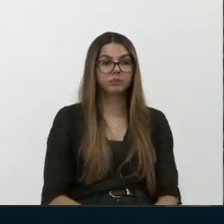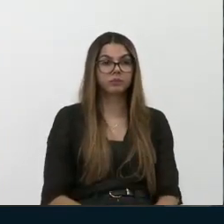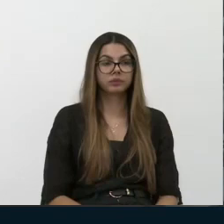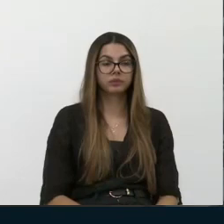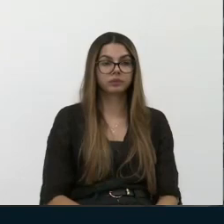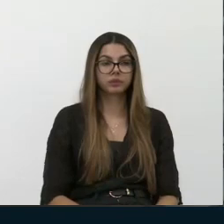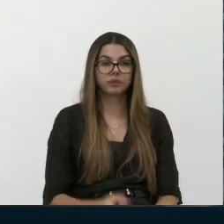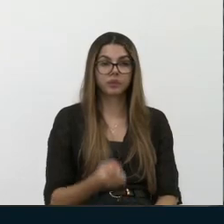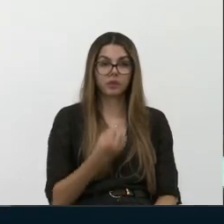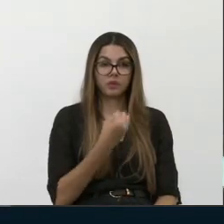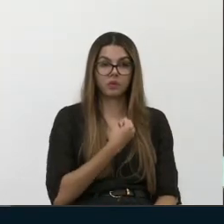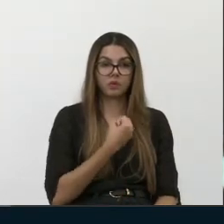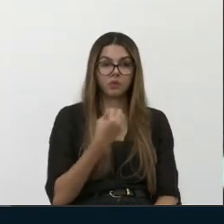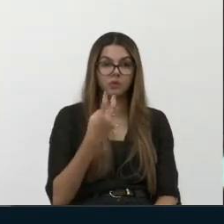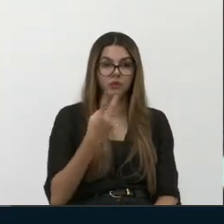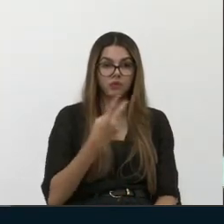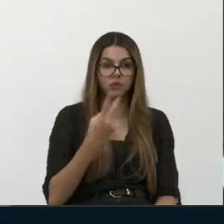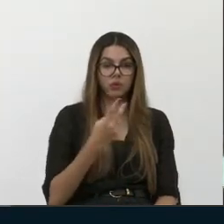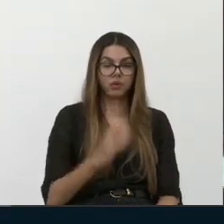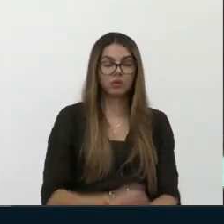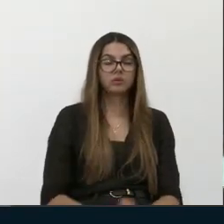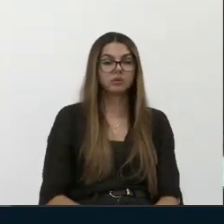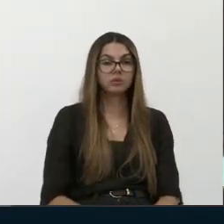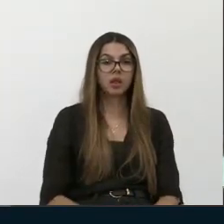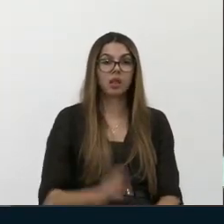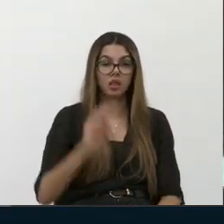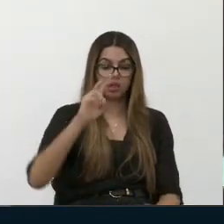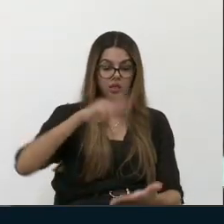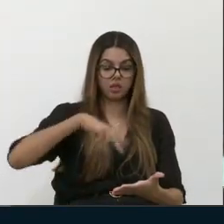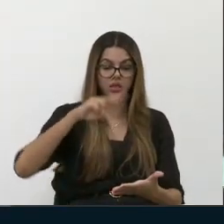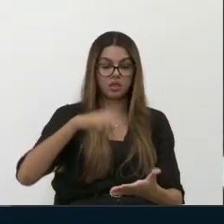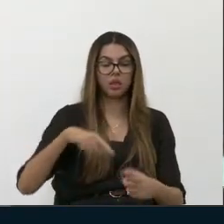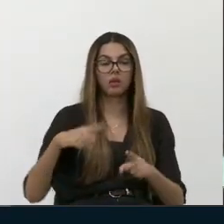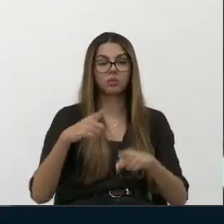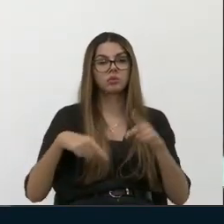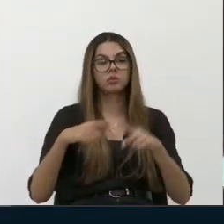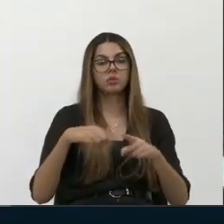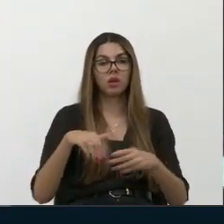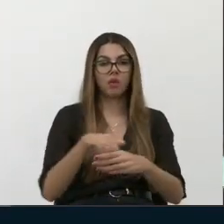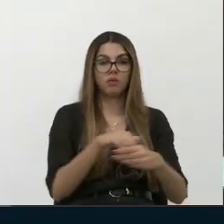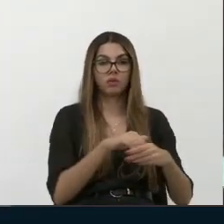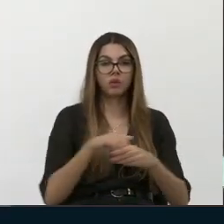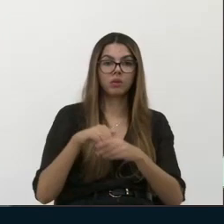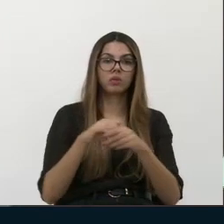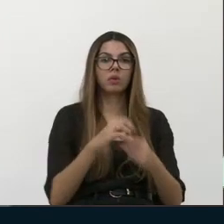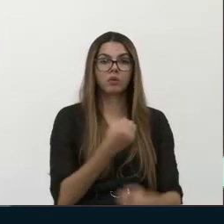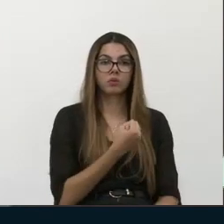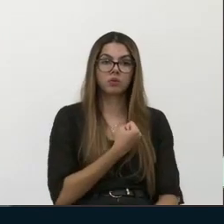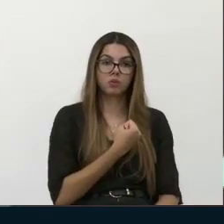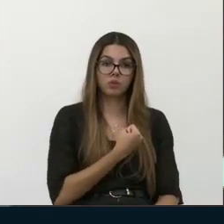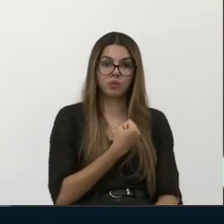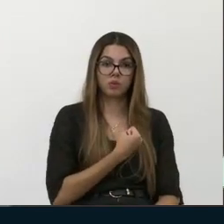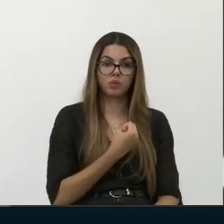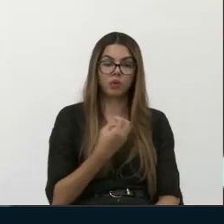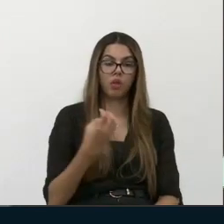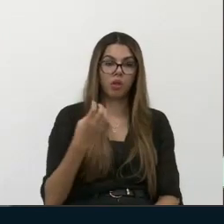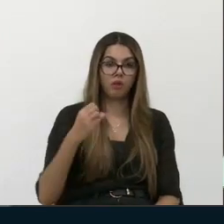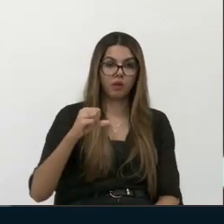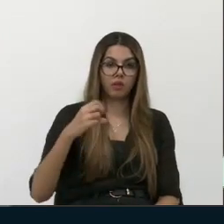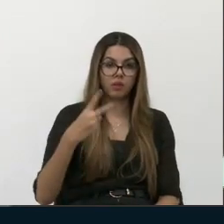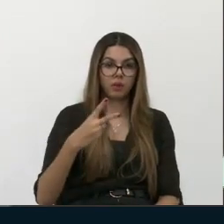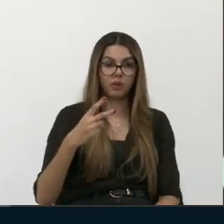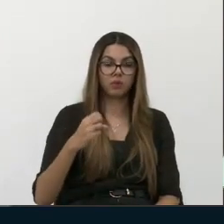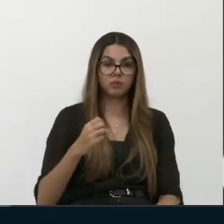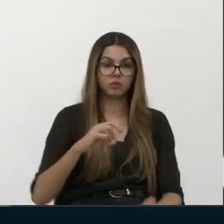Item 22. Leitura, discussão e votação do requerimento de informação número 92/2024. Informações sobre o